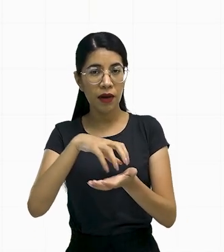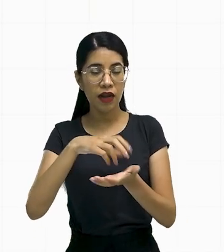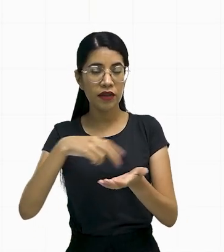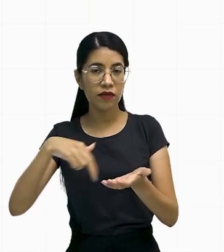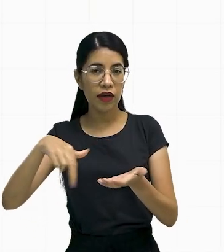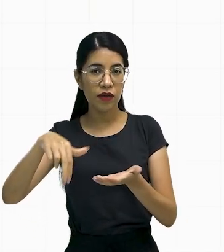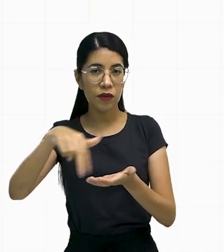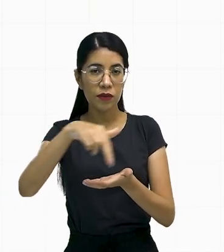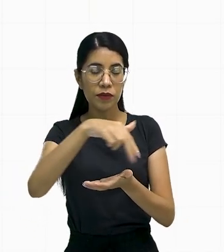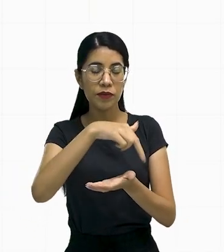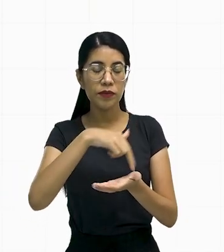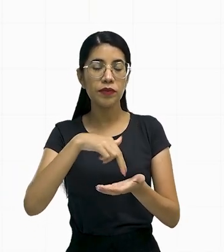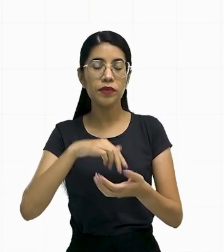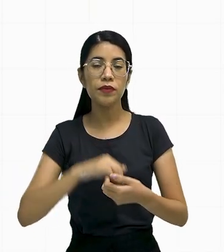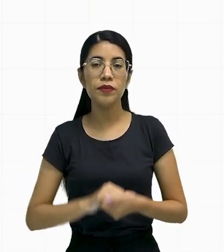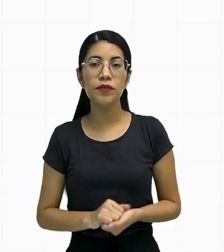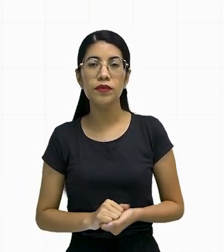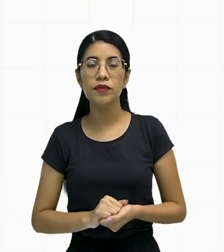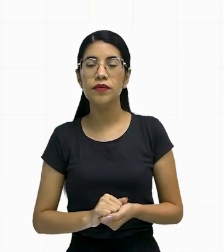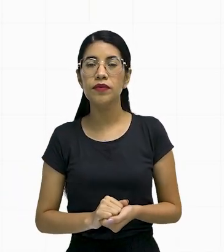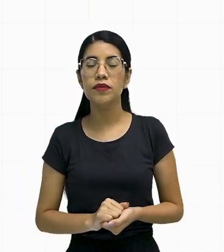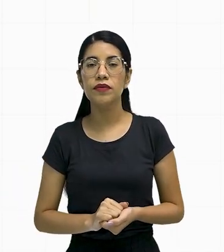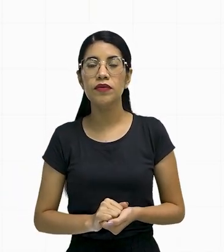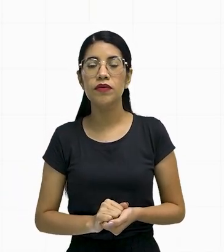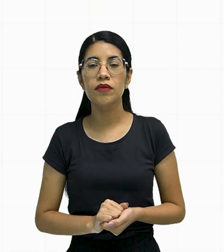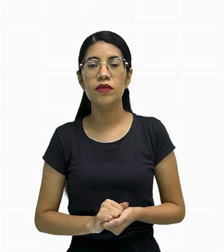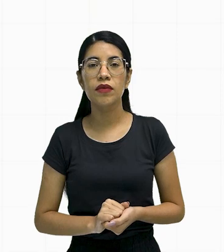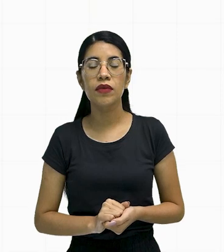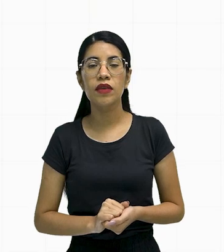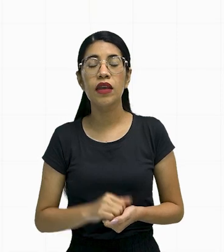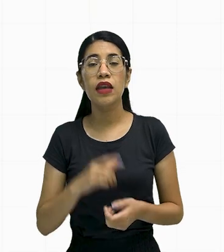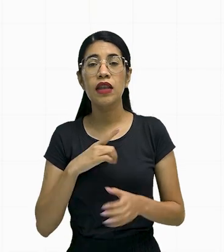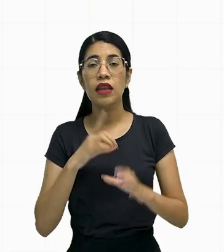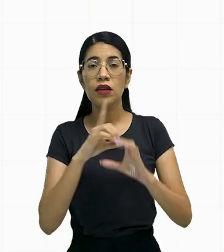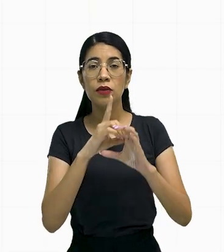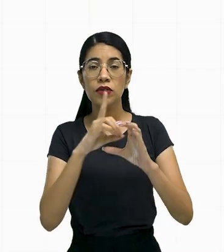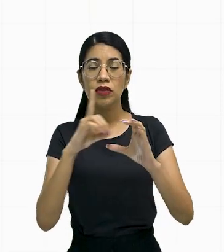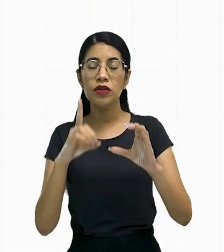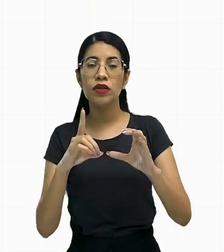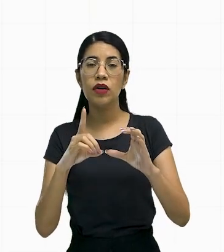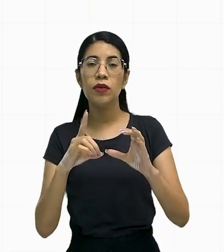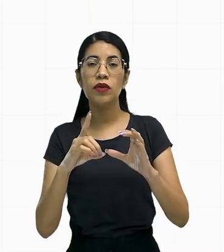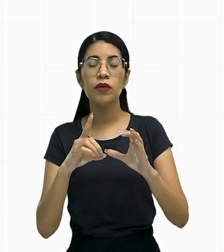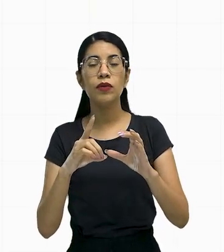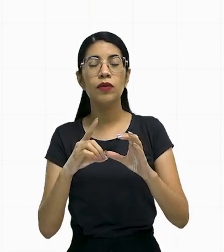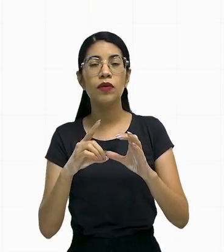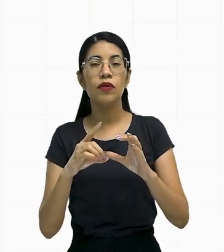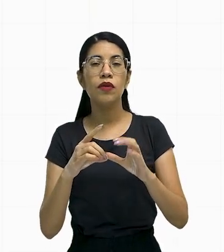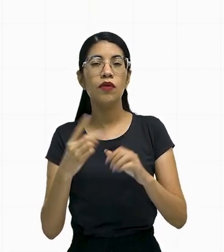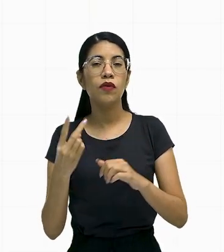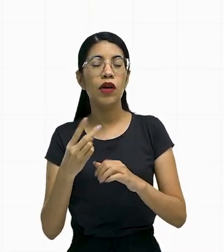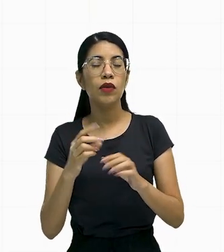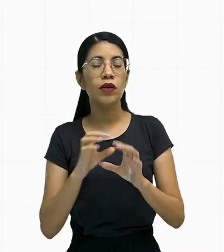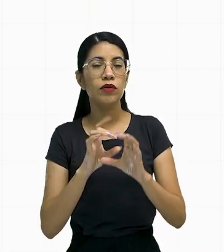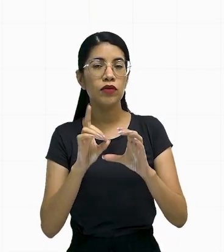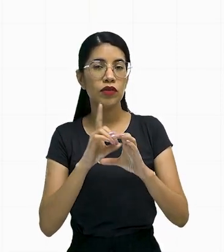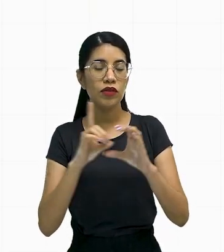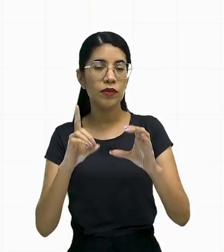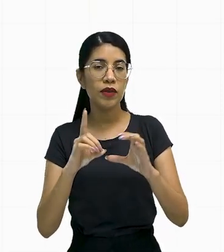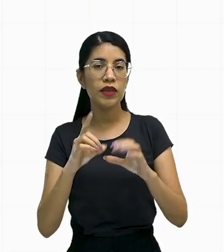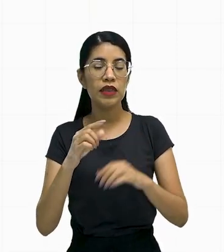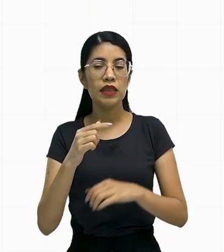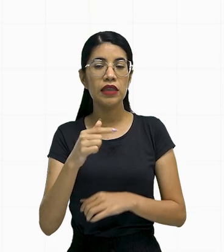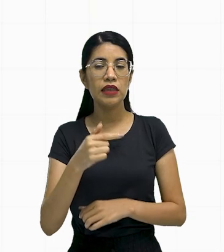importante, já sabemos que a praça é circular, tá? Cujo diâmetro dela mede 120 metros. Ó. Então,